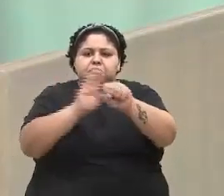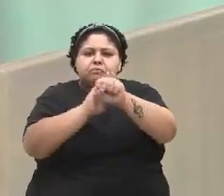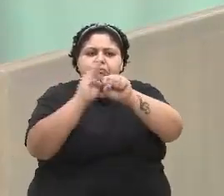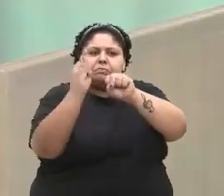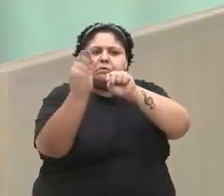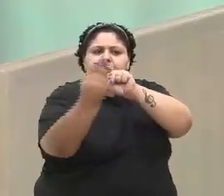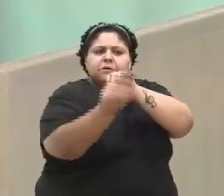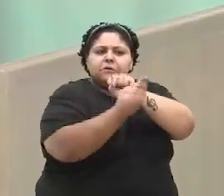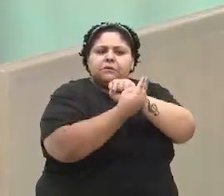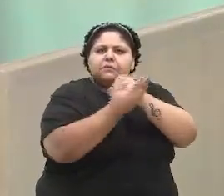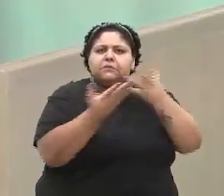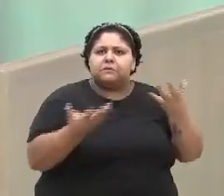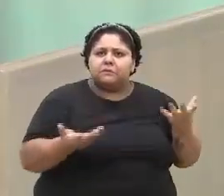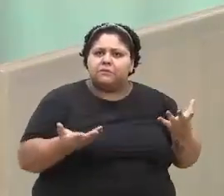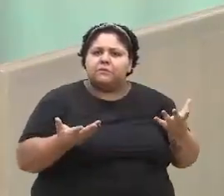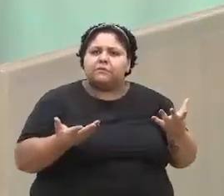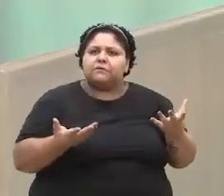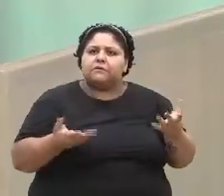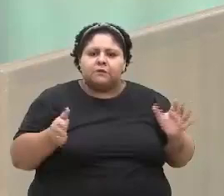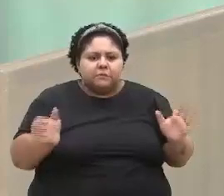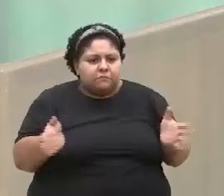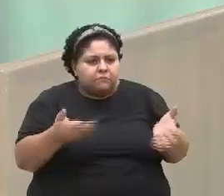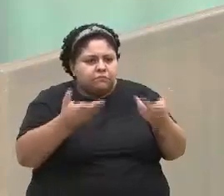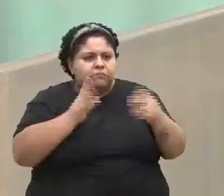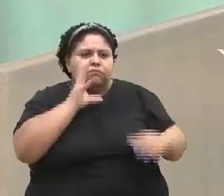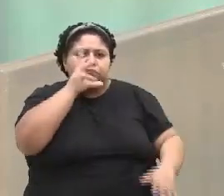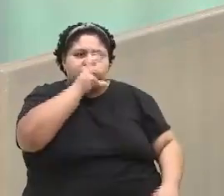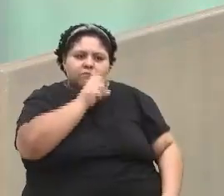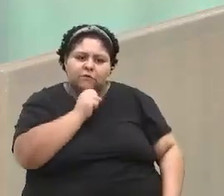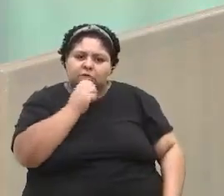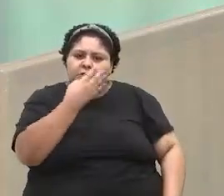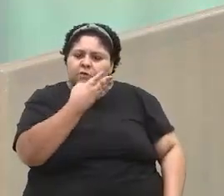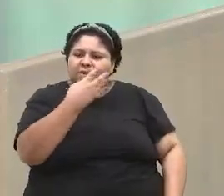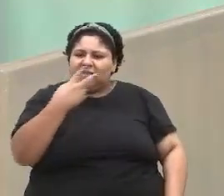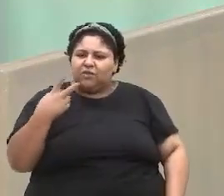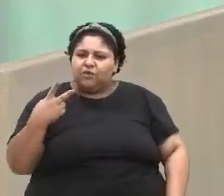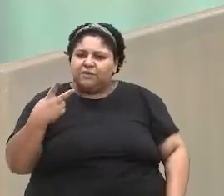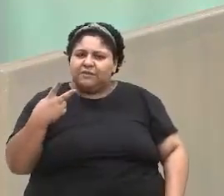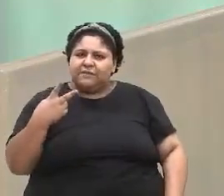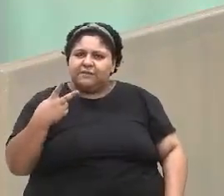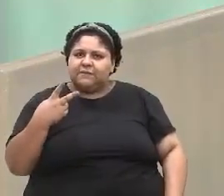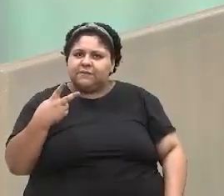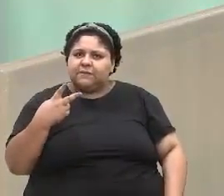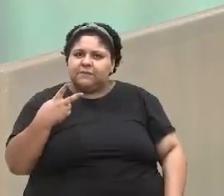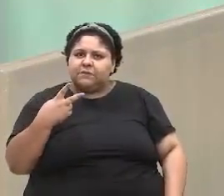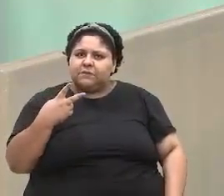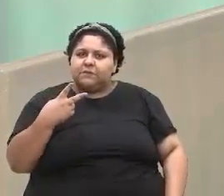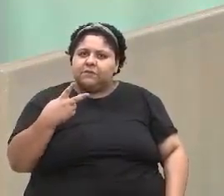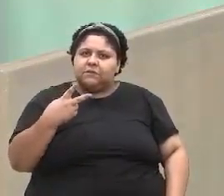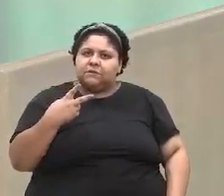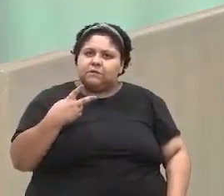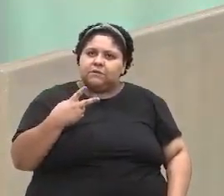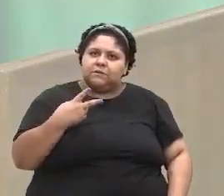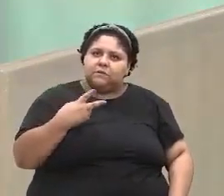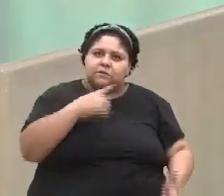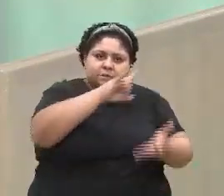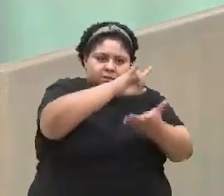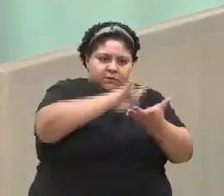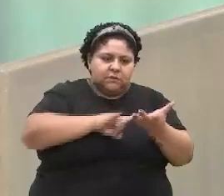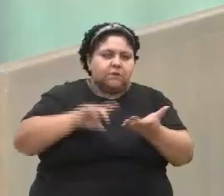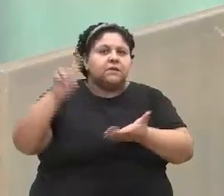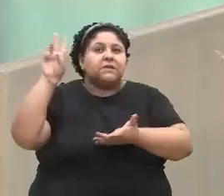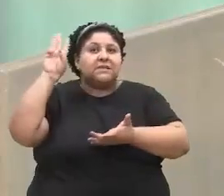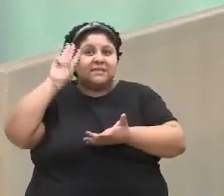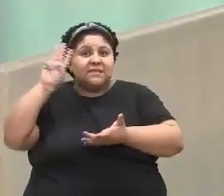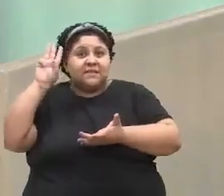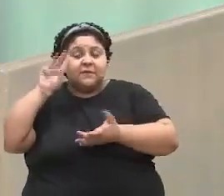áreas públicas. O Floresta 2 foi uma festa sábado com 42 títulos. E terça-feira o nobre colega Bressan